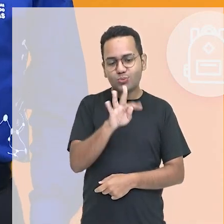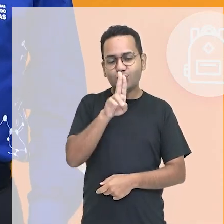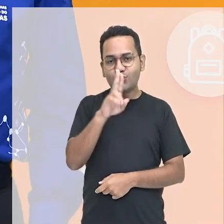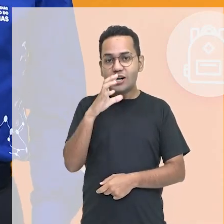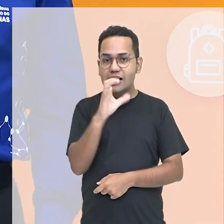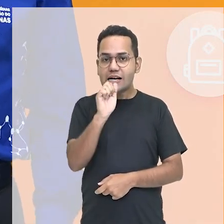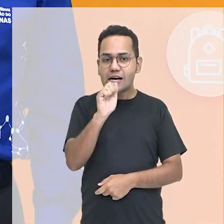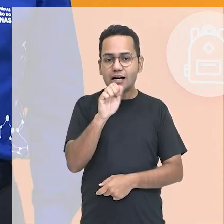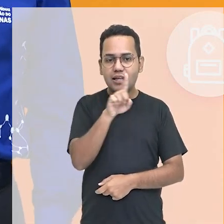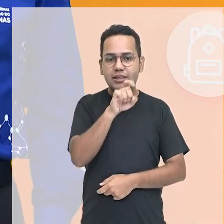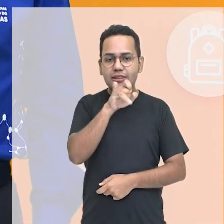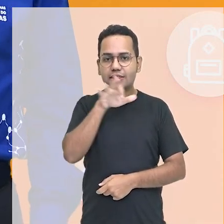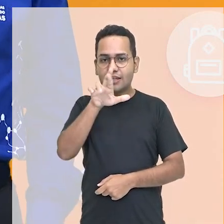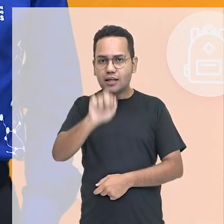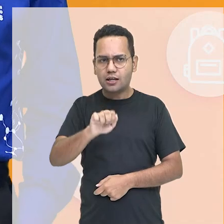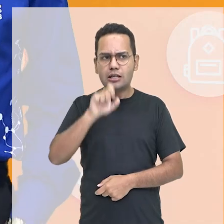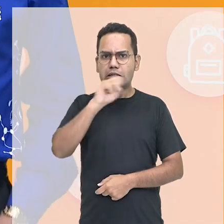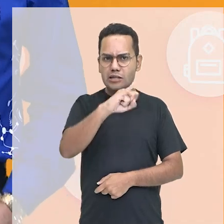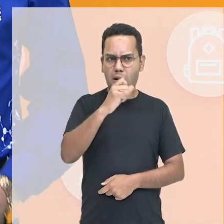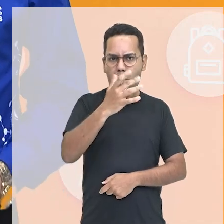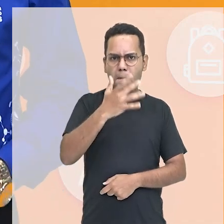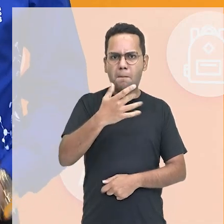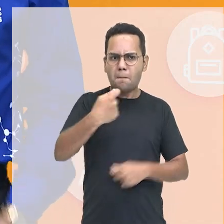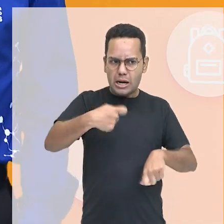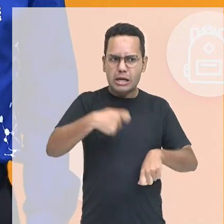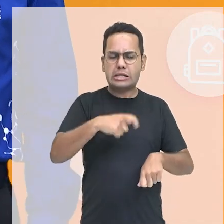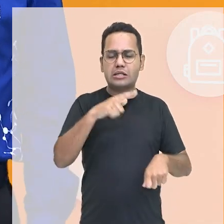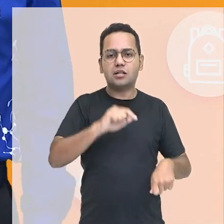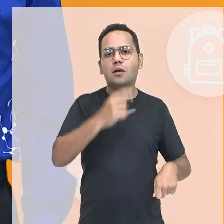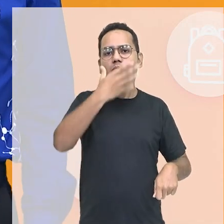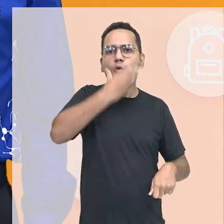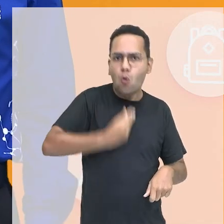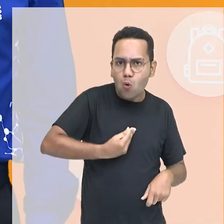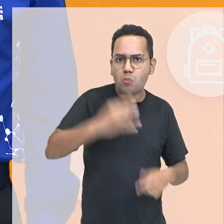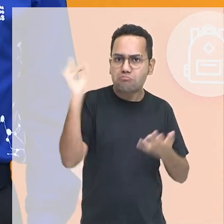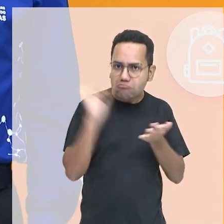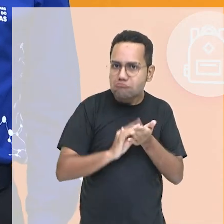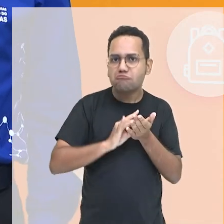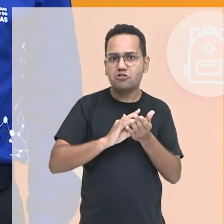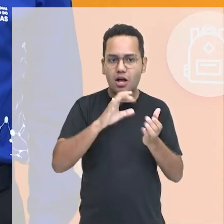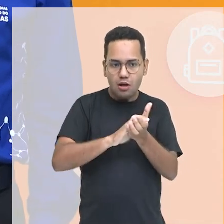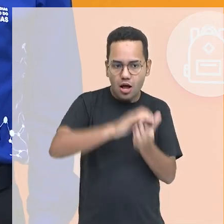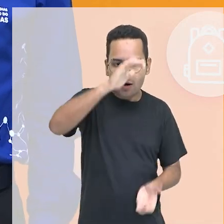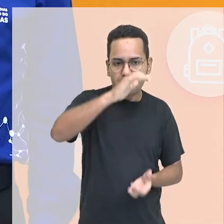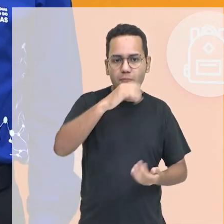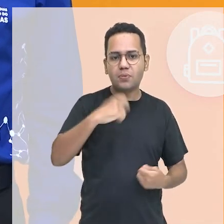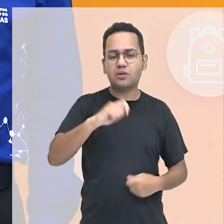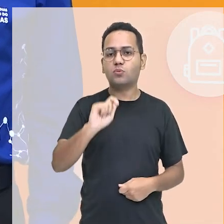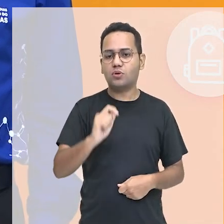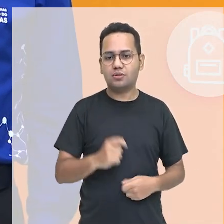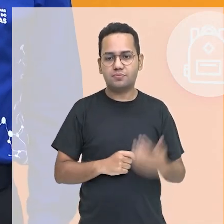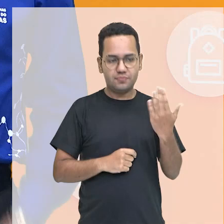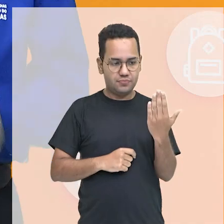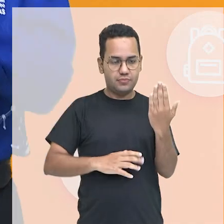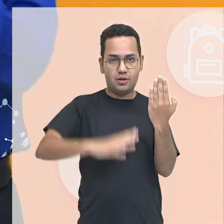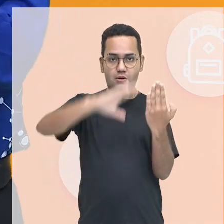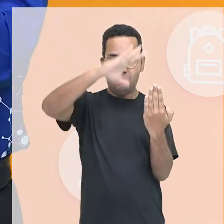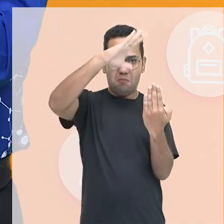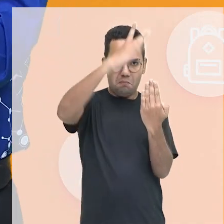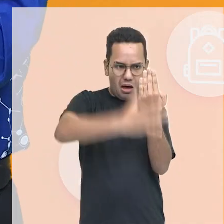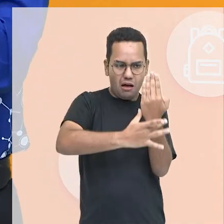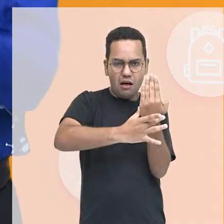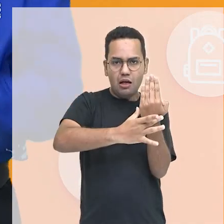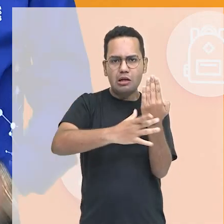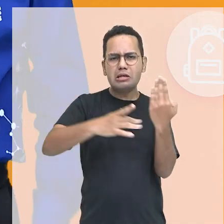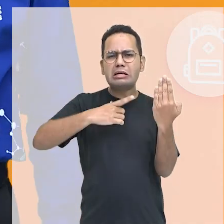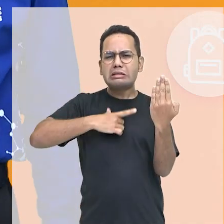homem, um indivíduo adulto, dentro daquela sociedade, ele põe a mão dele dentro de uma luva